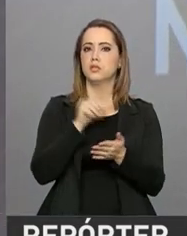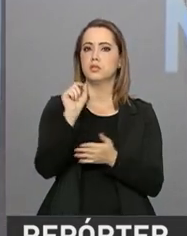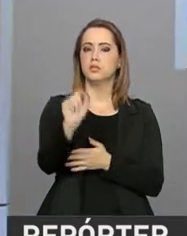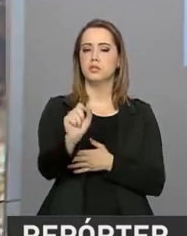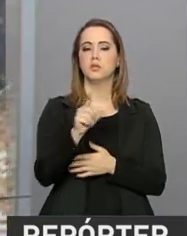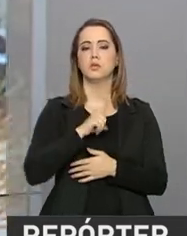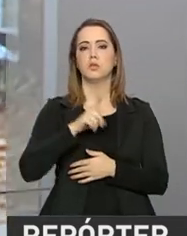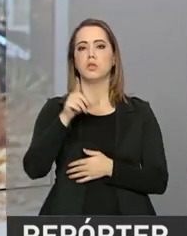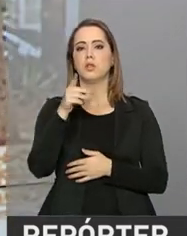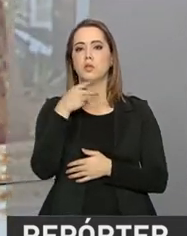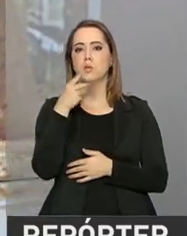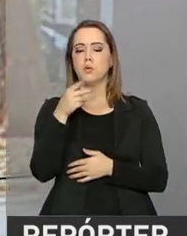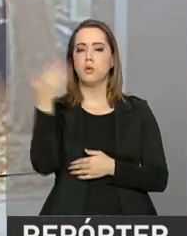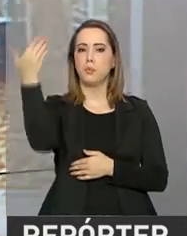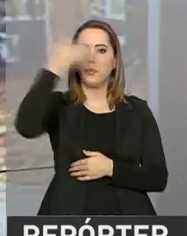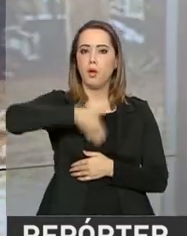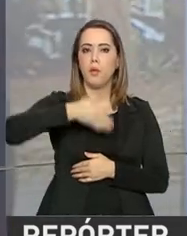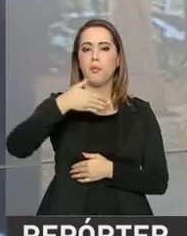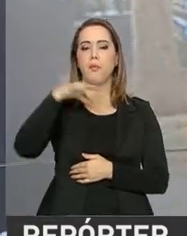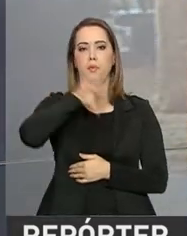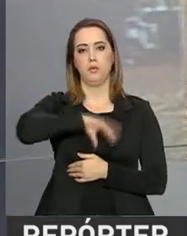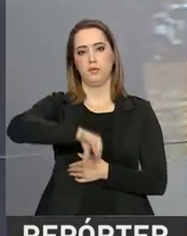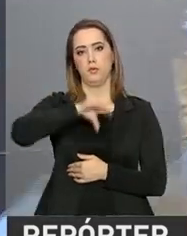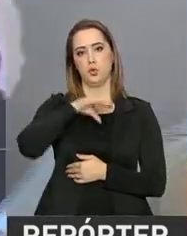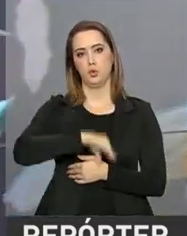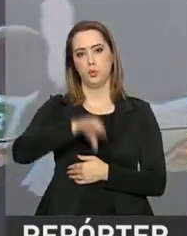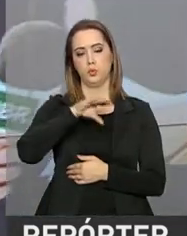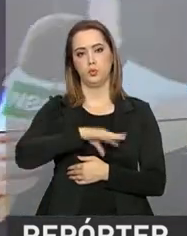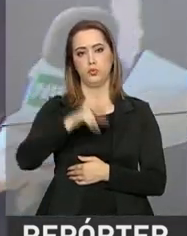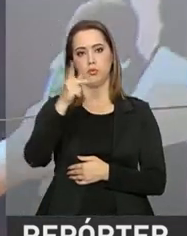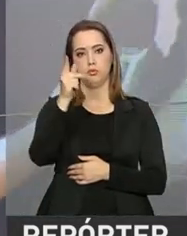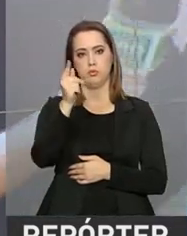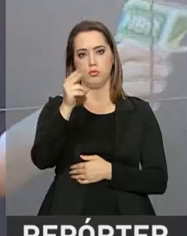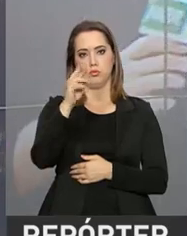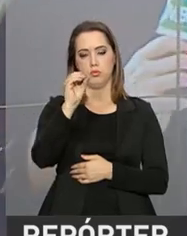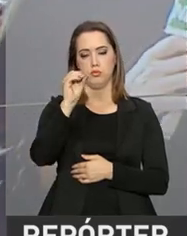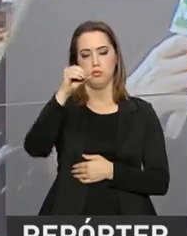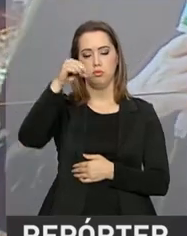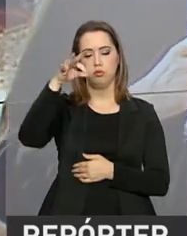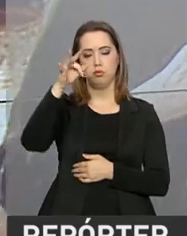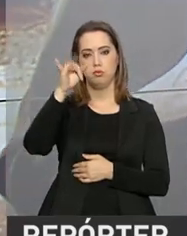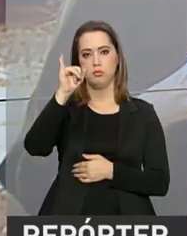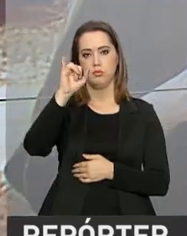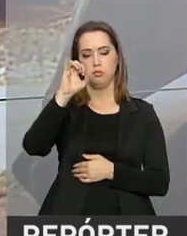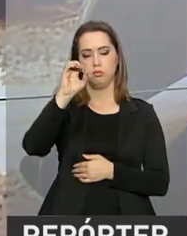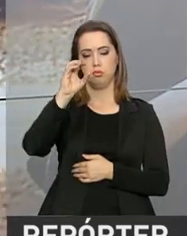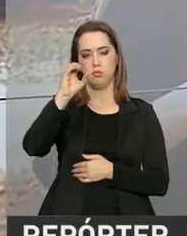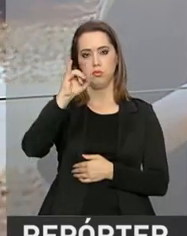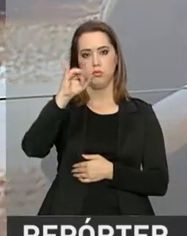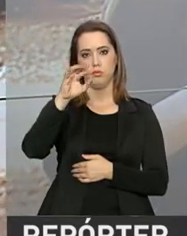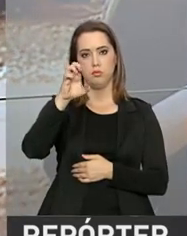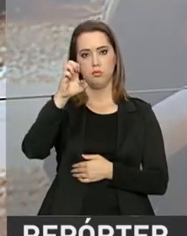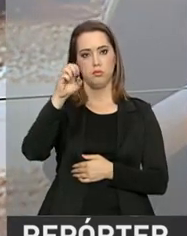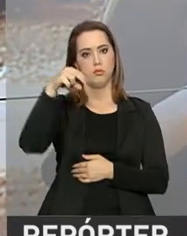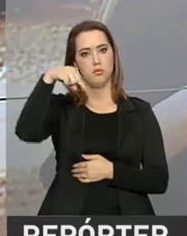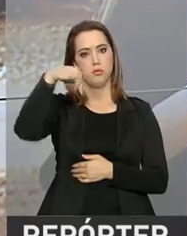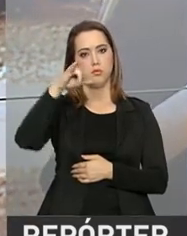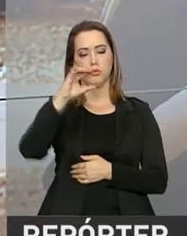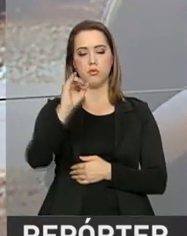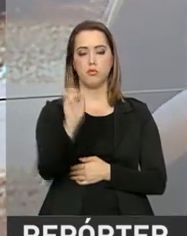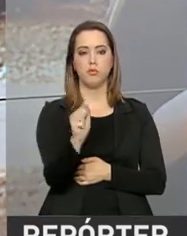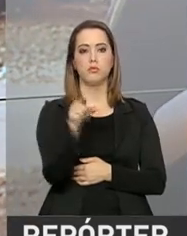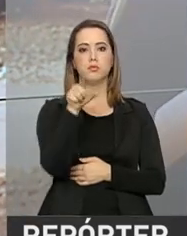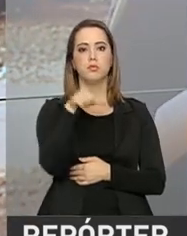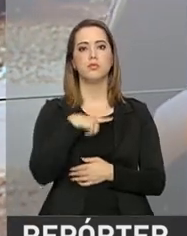de proficiência em língua portuguesa. Vamos conversar com a repórter Carolina Becker, que tem as informações para a gente. Carol, boa tarde. Deixa eu te perguntar